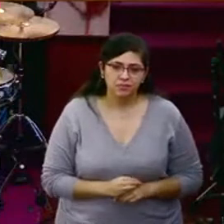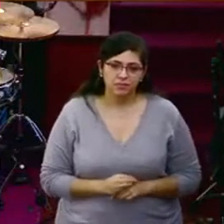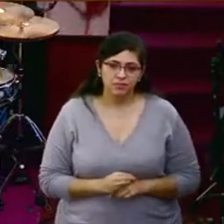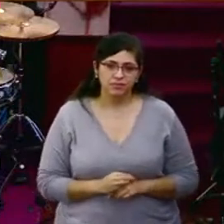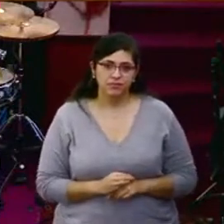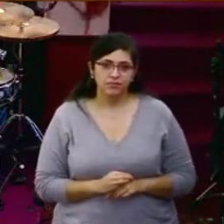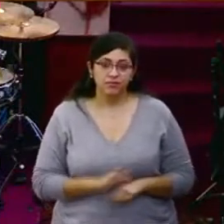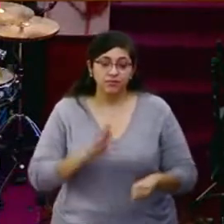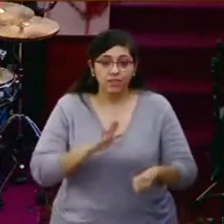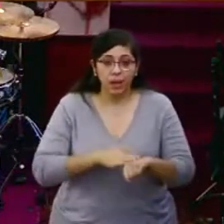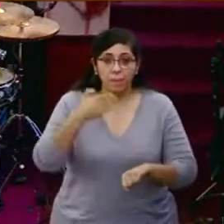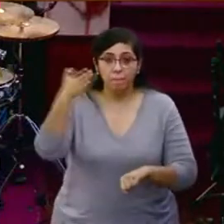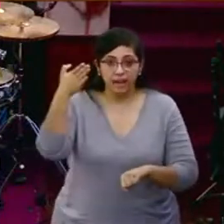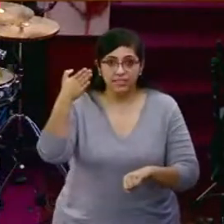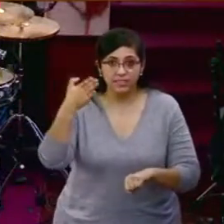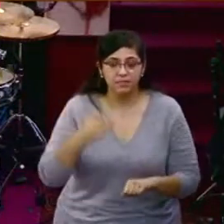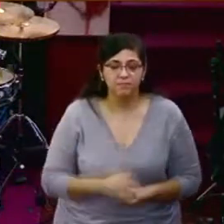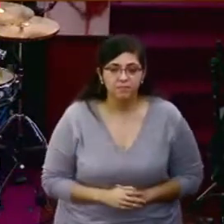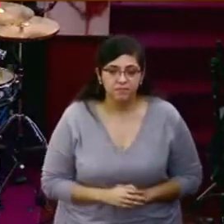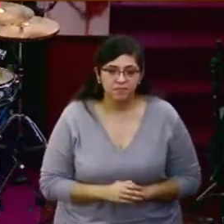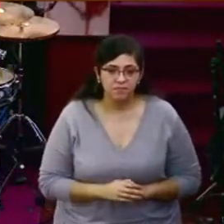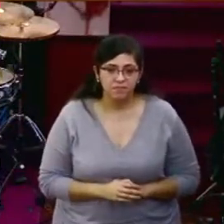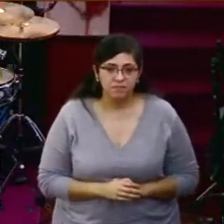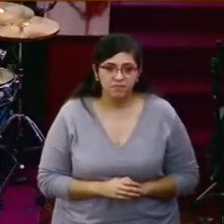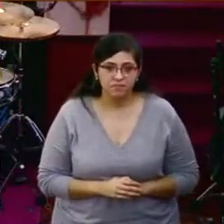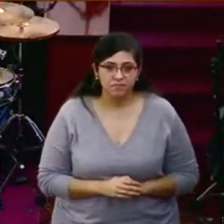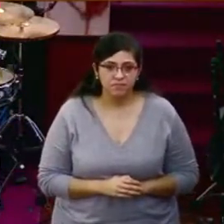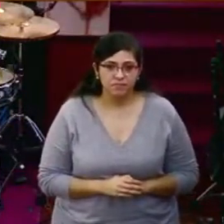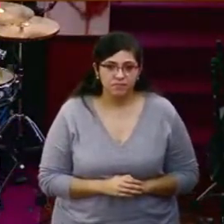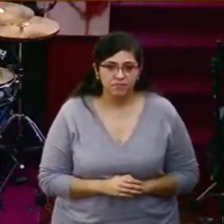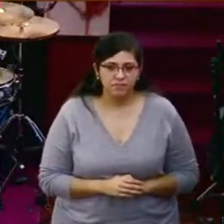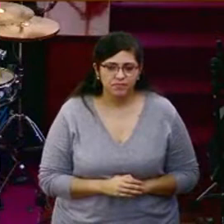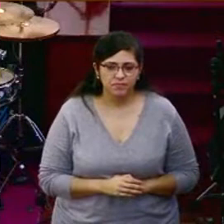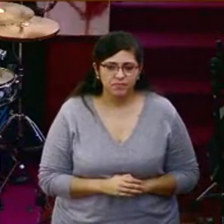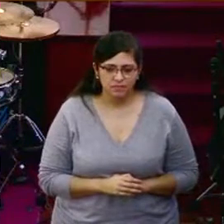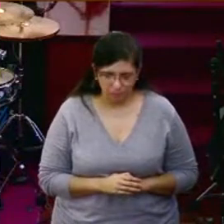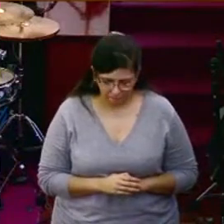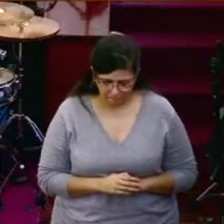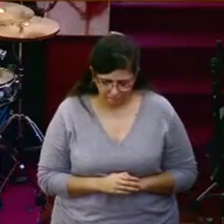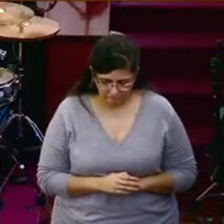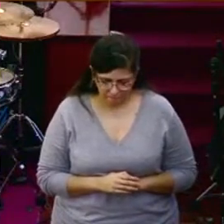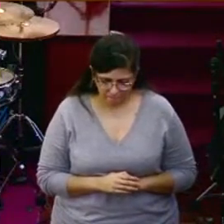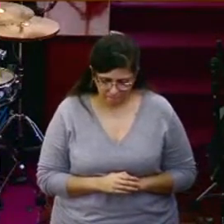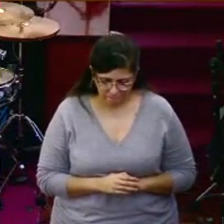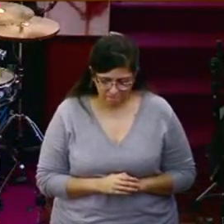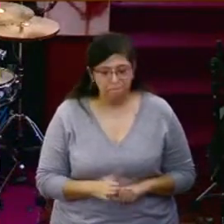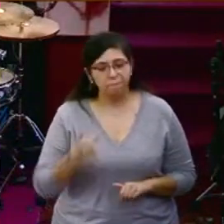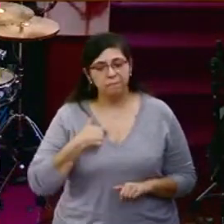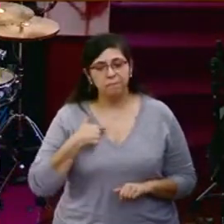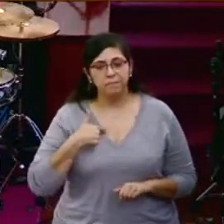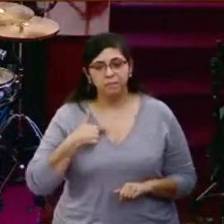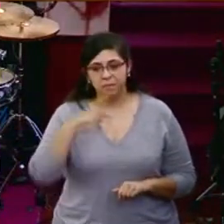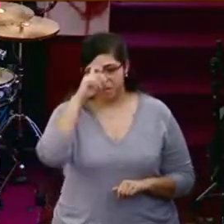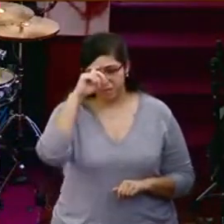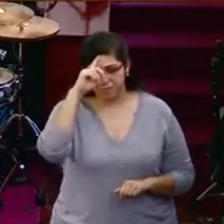por mais veias fáceis disse a enfermeira quando tomava